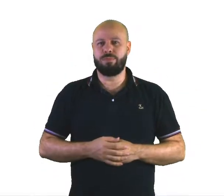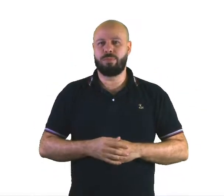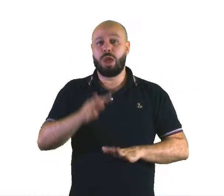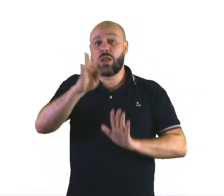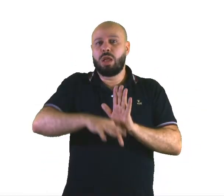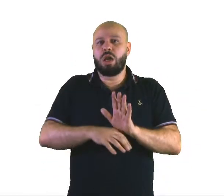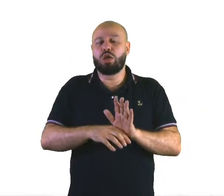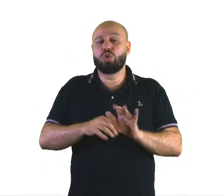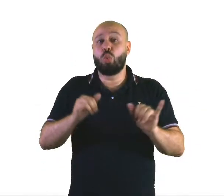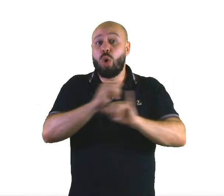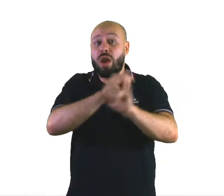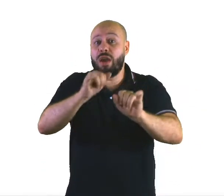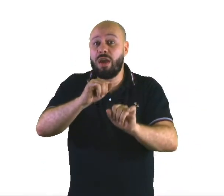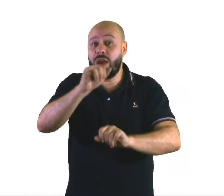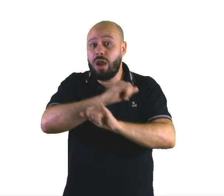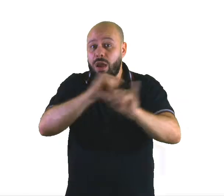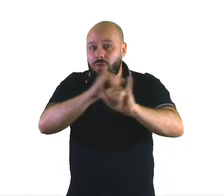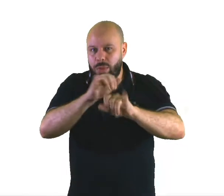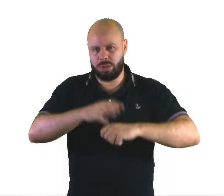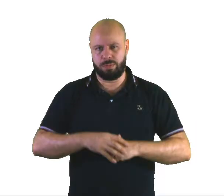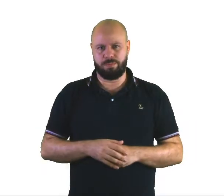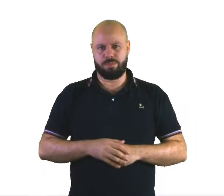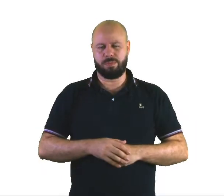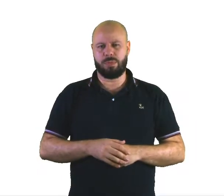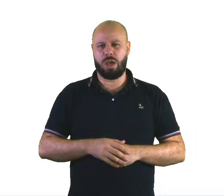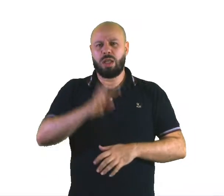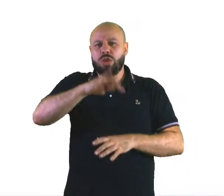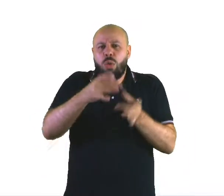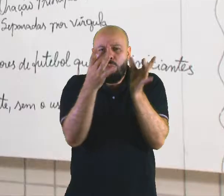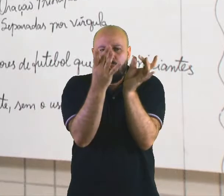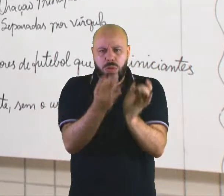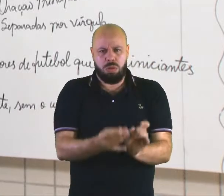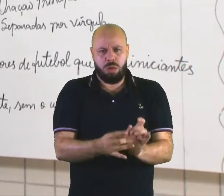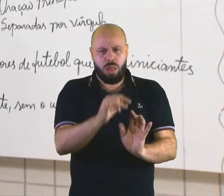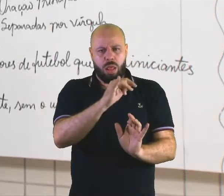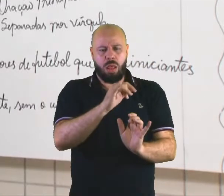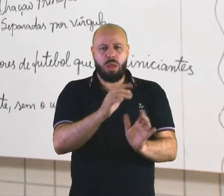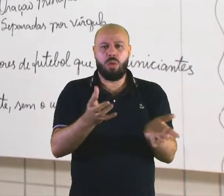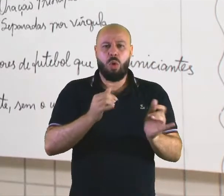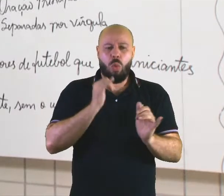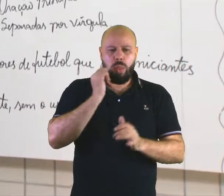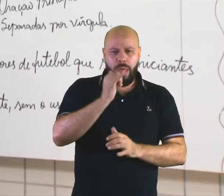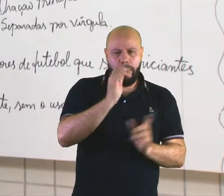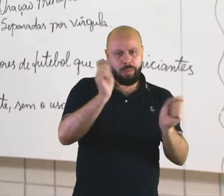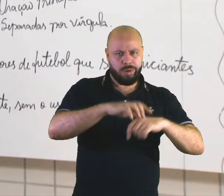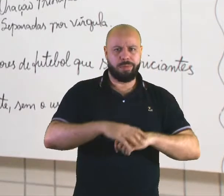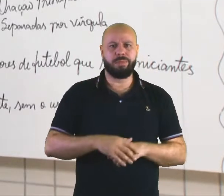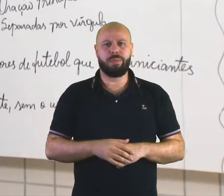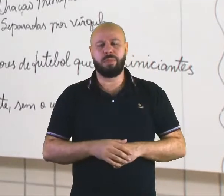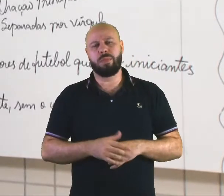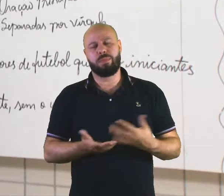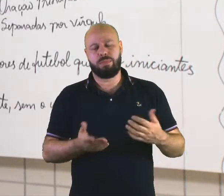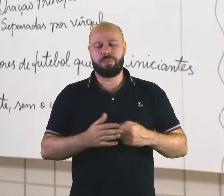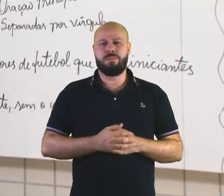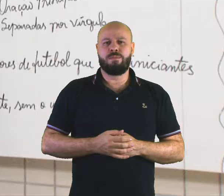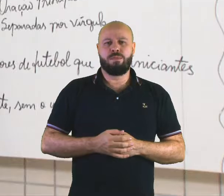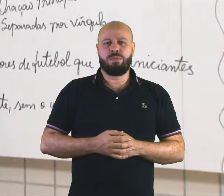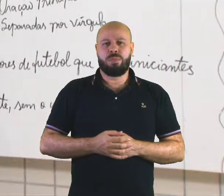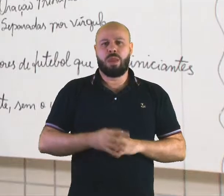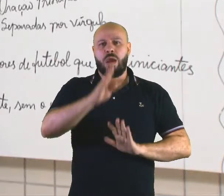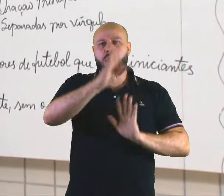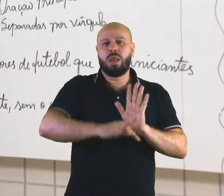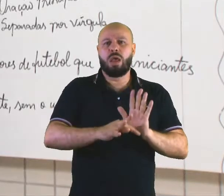de cunho informativo, texto descritivo ou narrativo, ou narrativo,